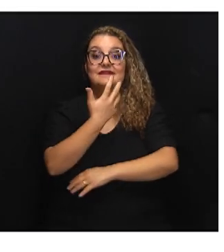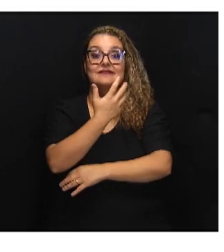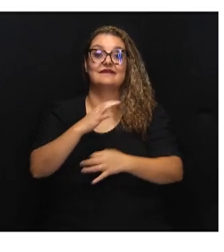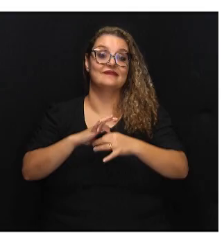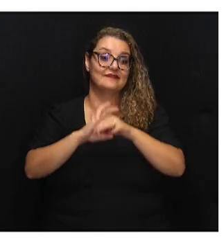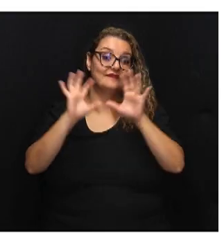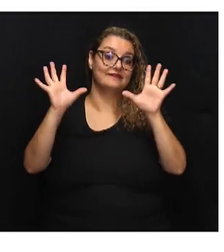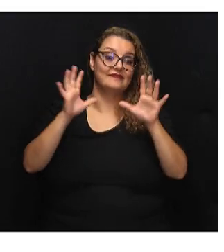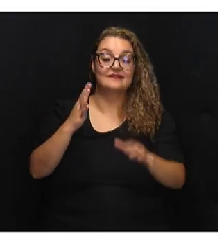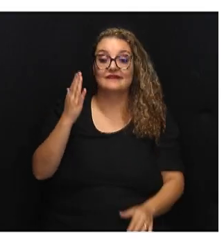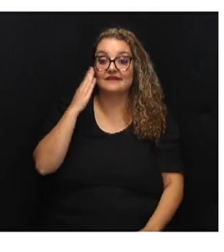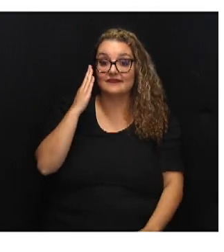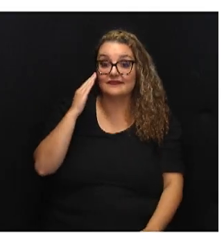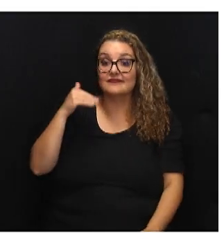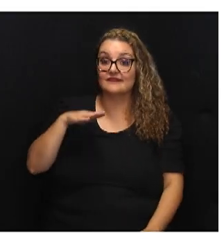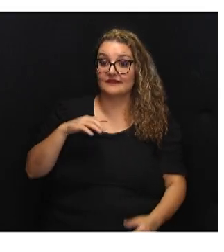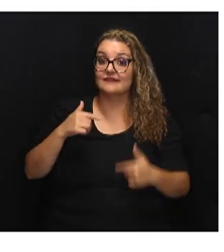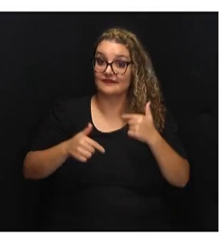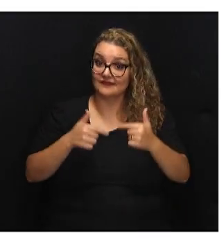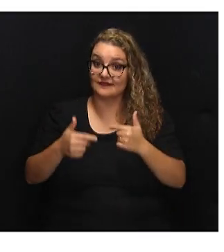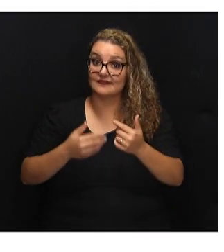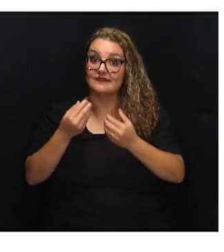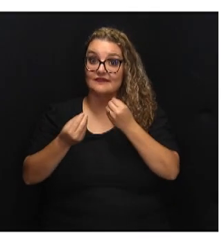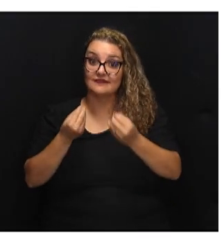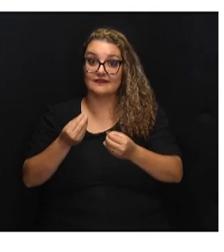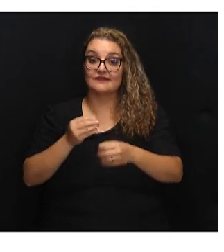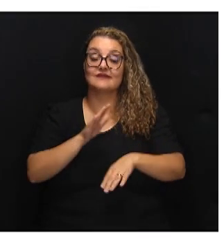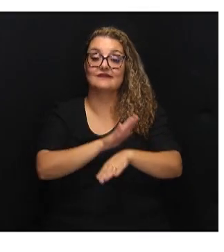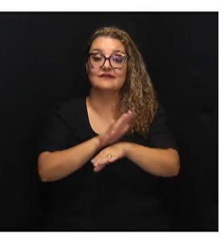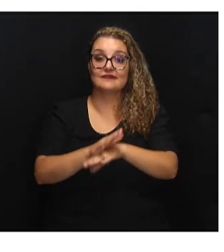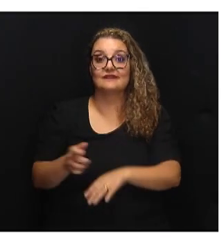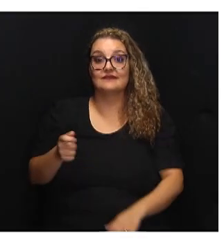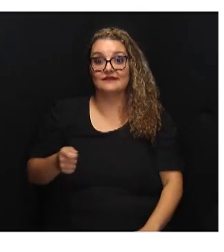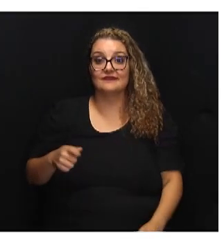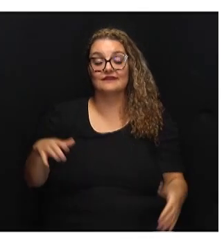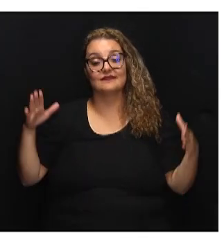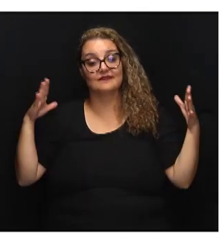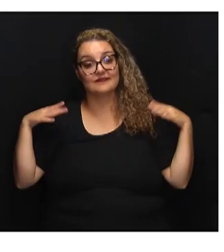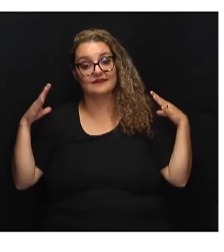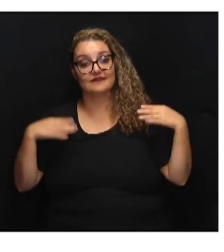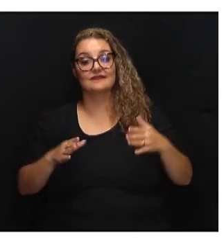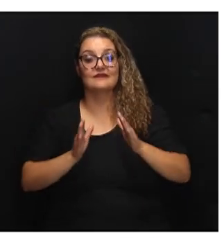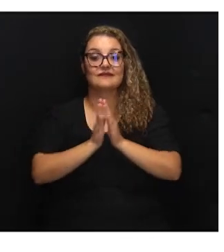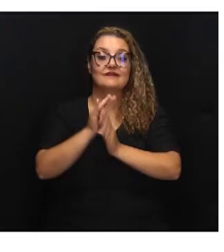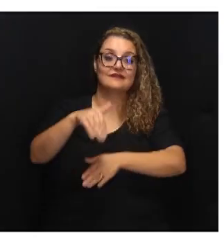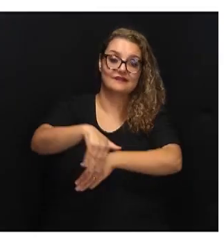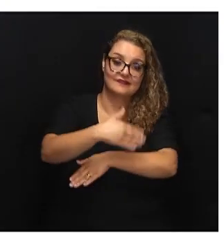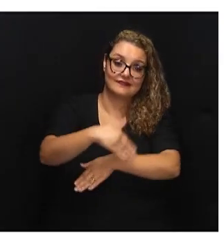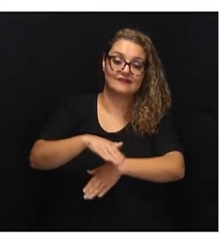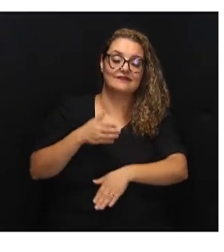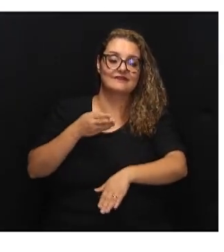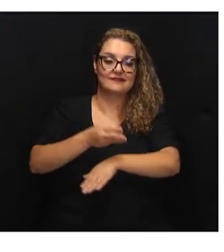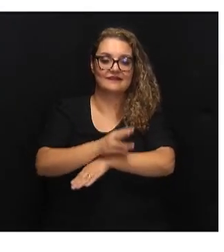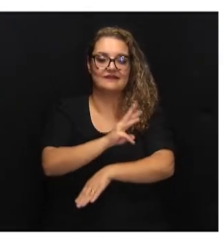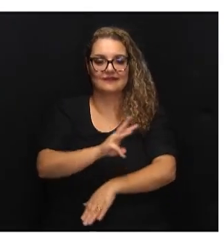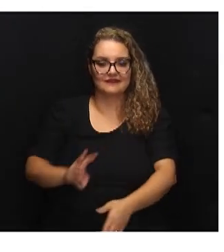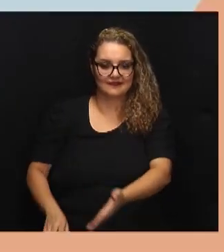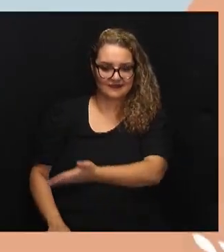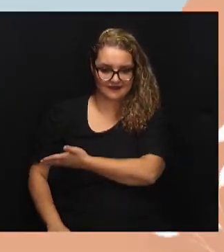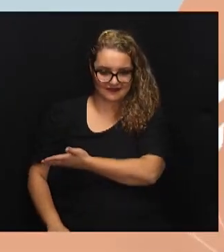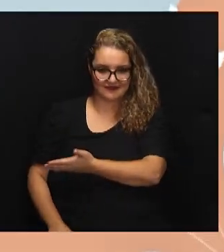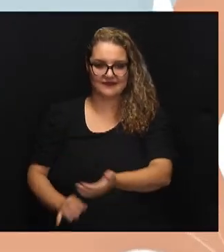saber mais sobre o trabalho e como ajudar a Associação Anjos de Rua, acesse o site que está na tela.